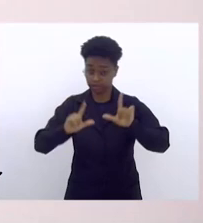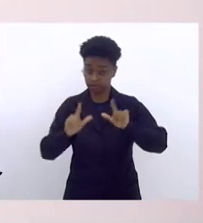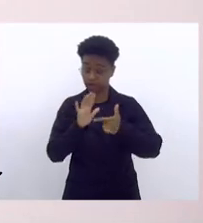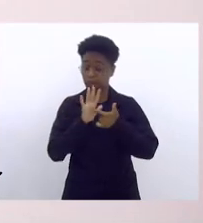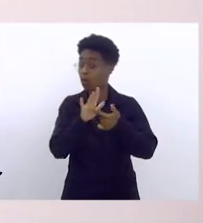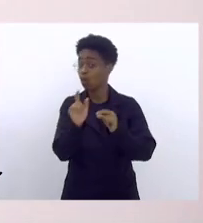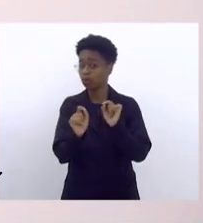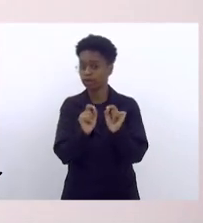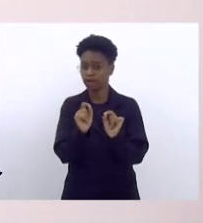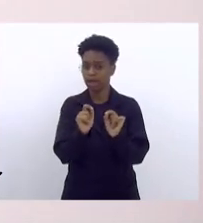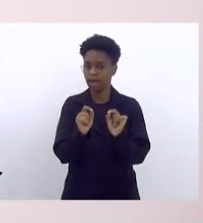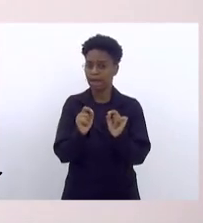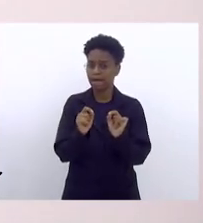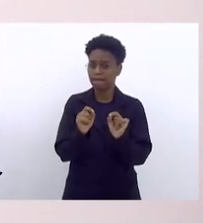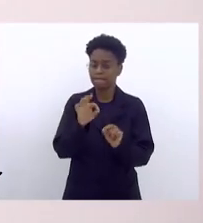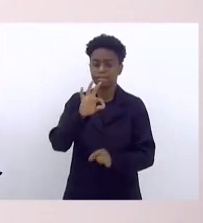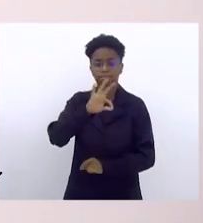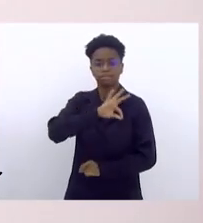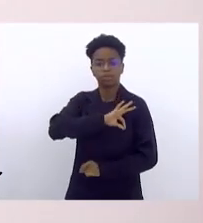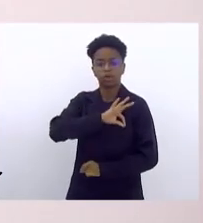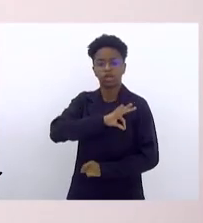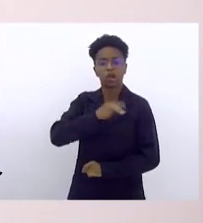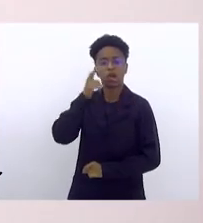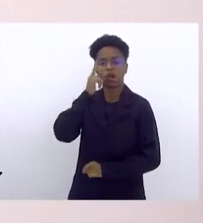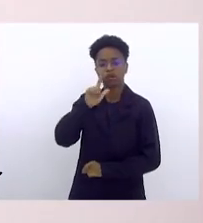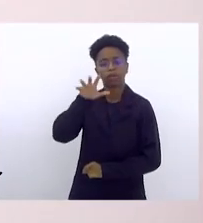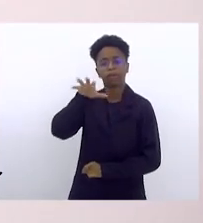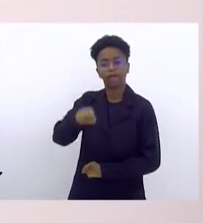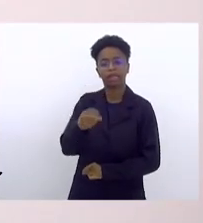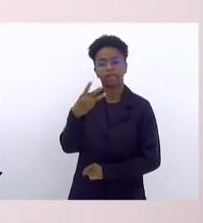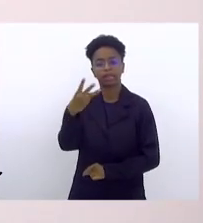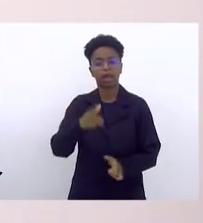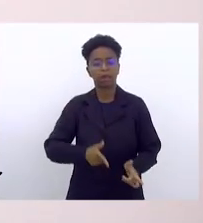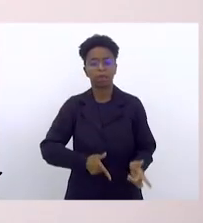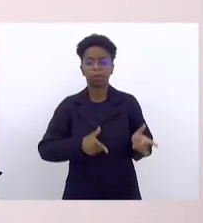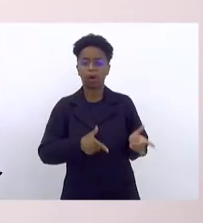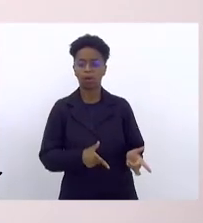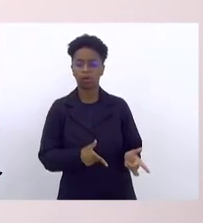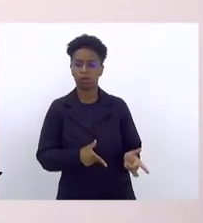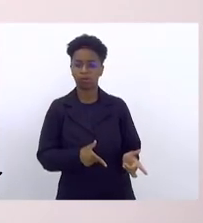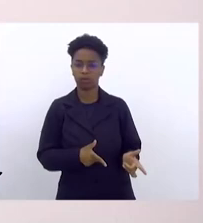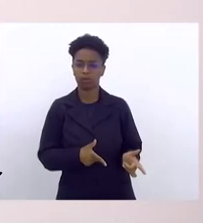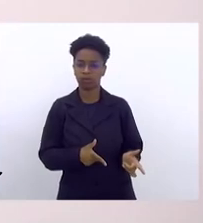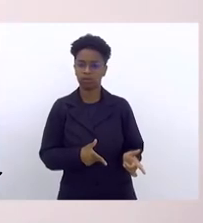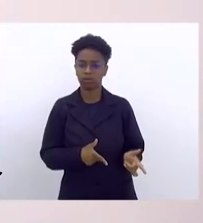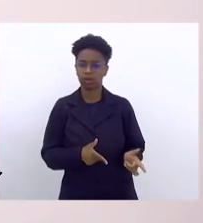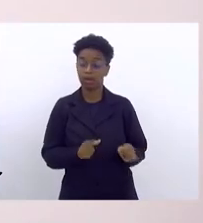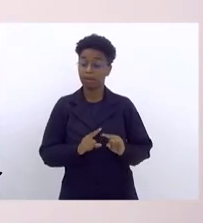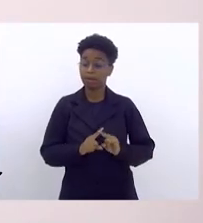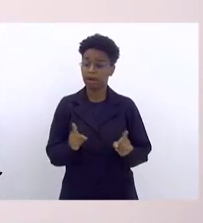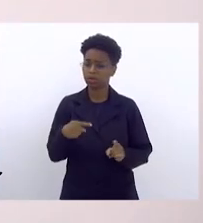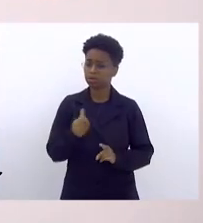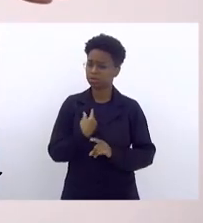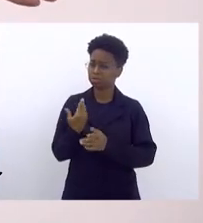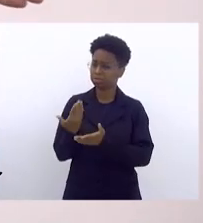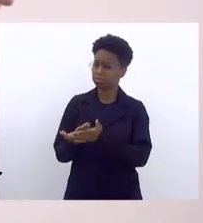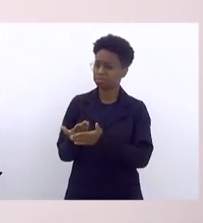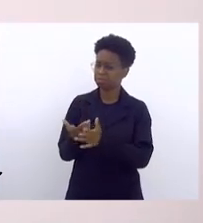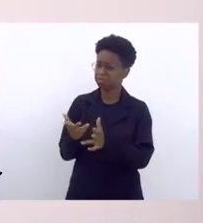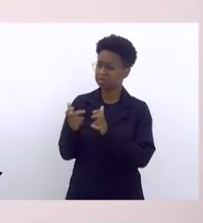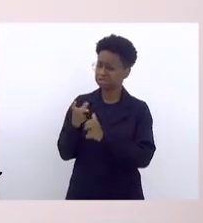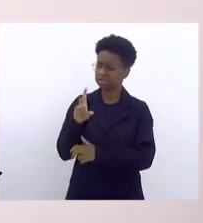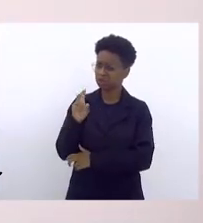a polícia militar recuperou 3 fuzis mas quando nós vamos dar aula a gente vê 50